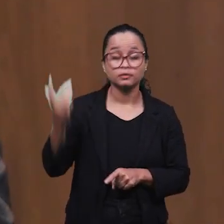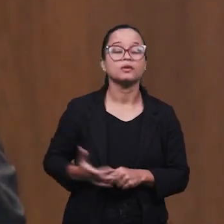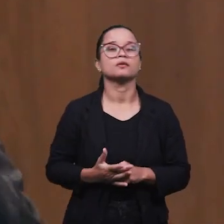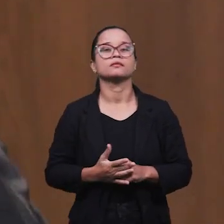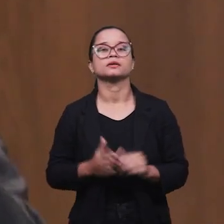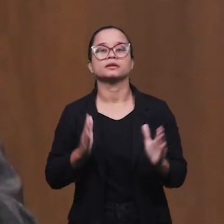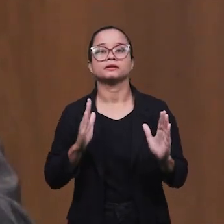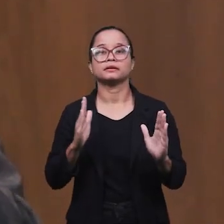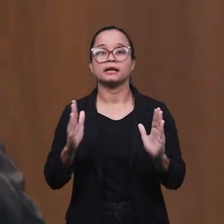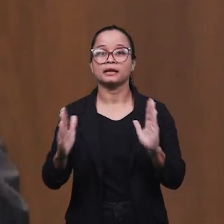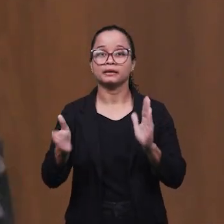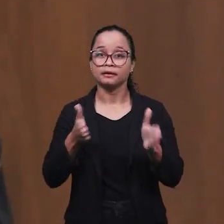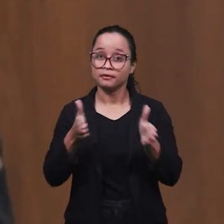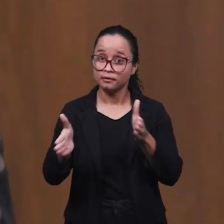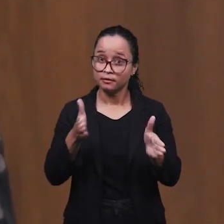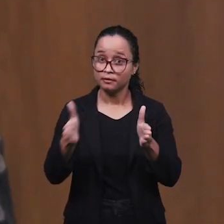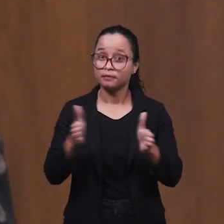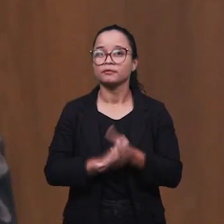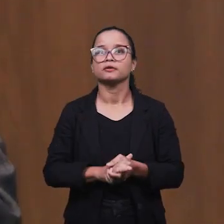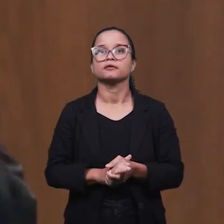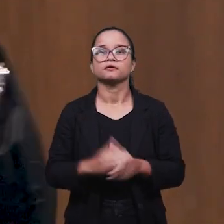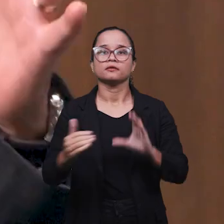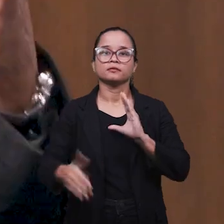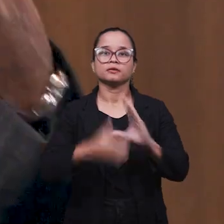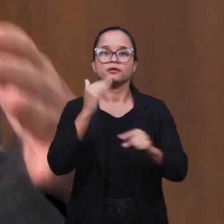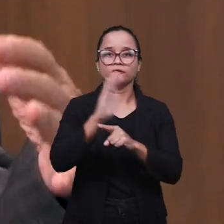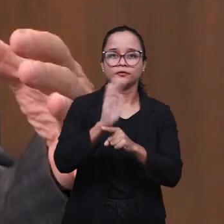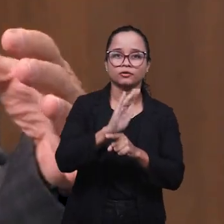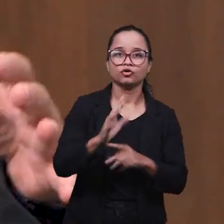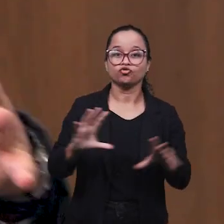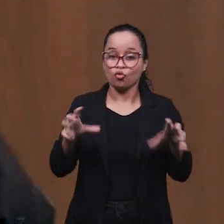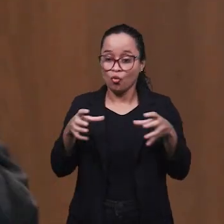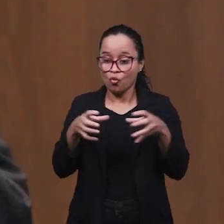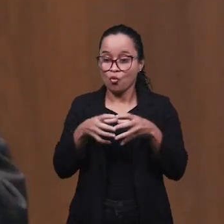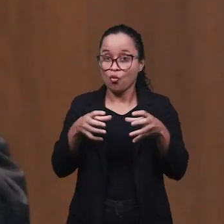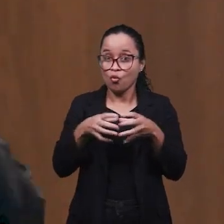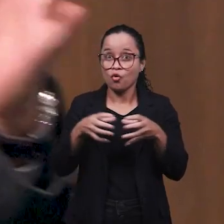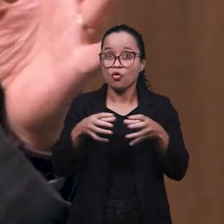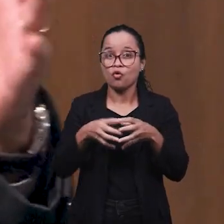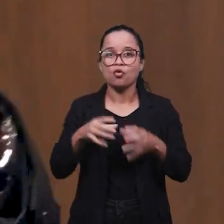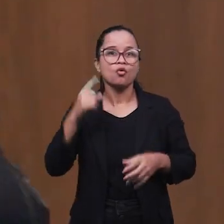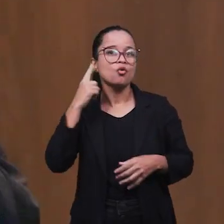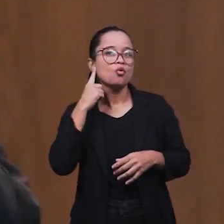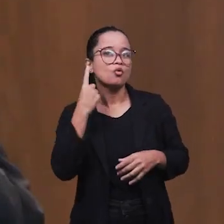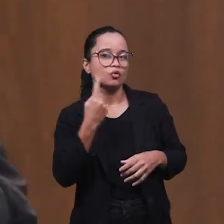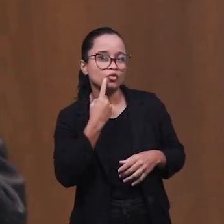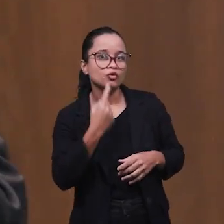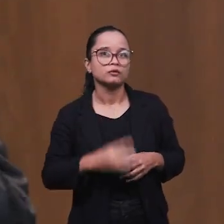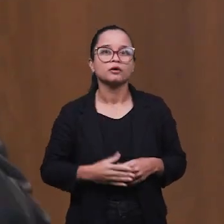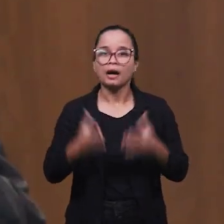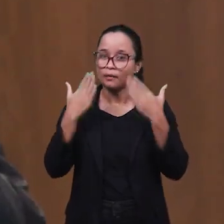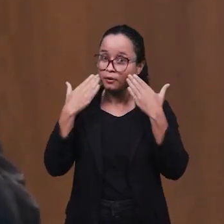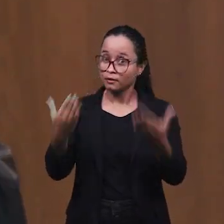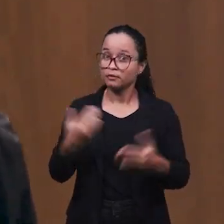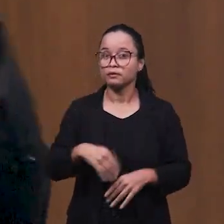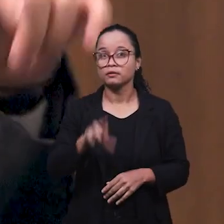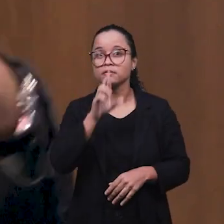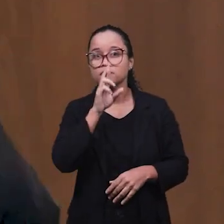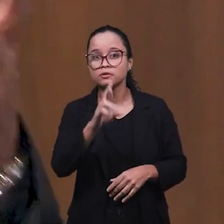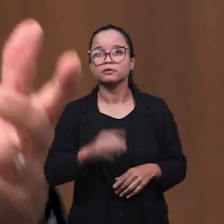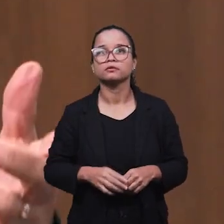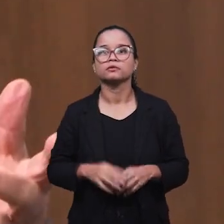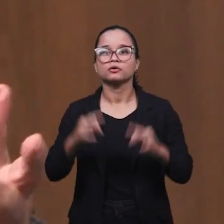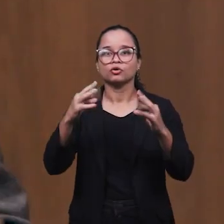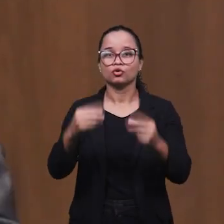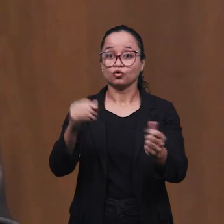ter agora, nesse próximo fim de semana, eu recebi um vídeo de um grupo mesmo de surdos, apresentando a resposta, todos